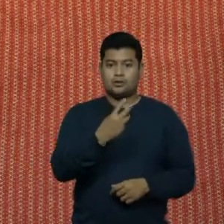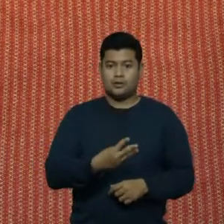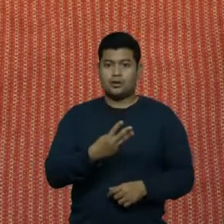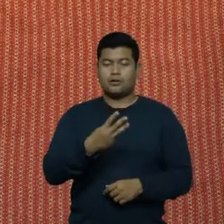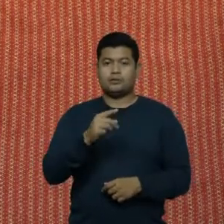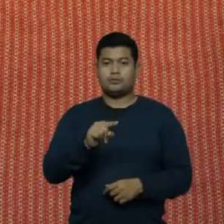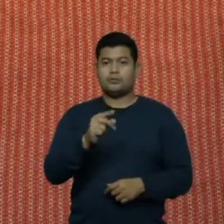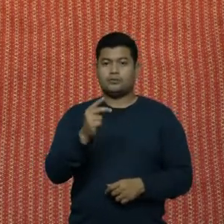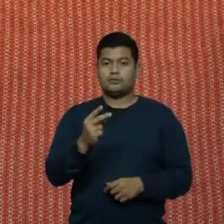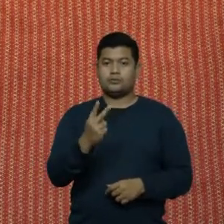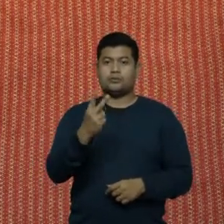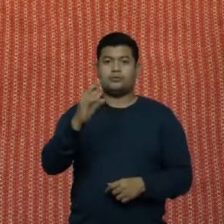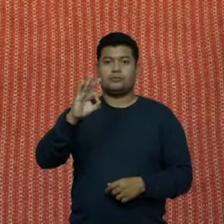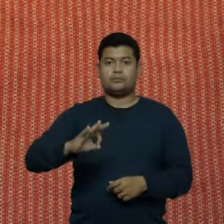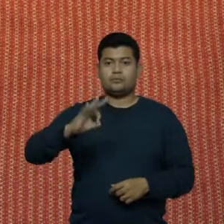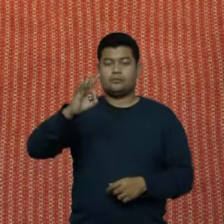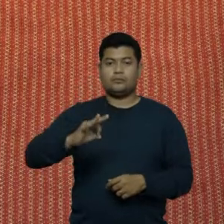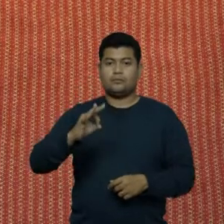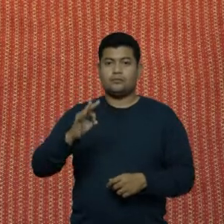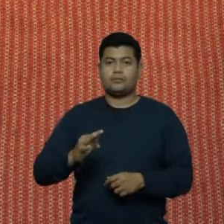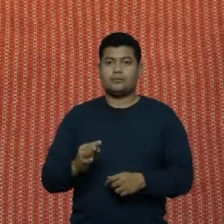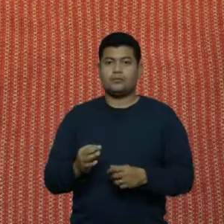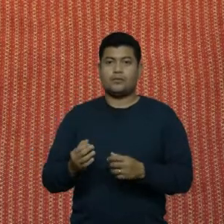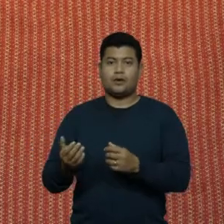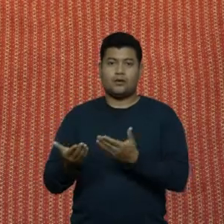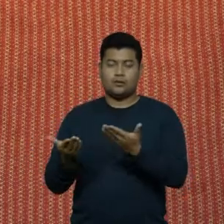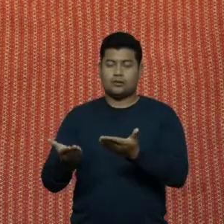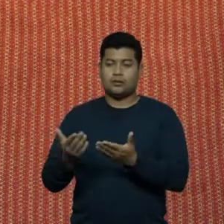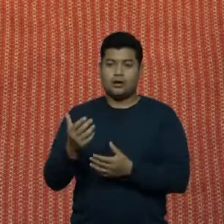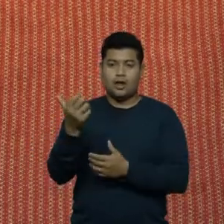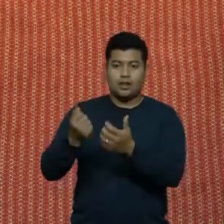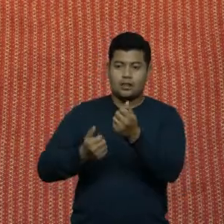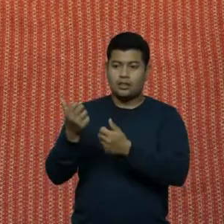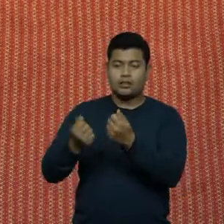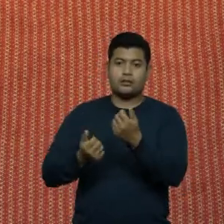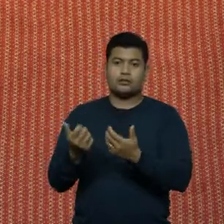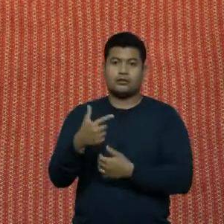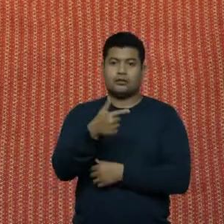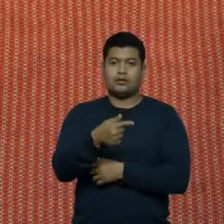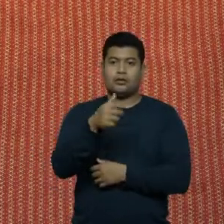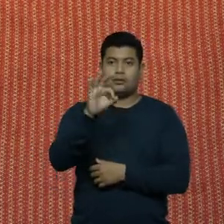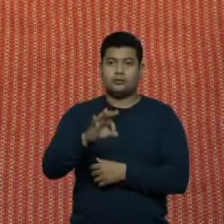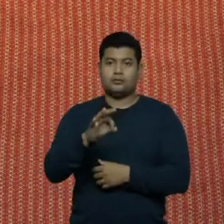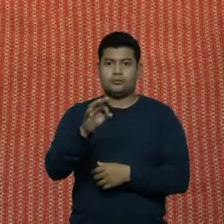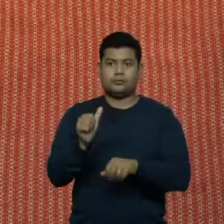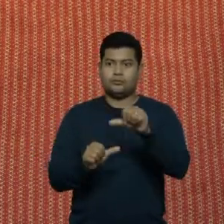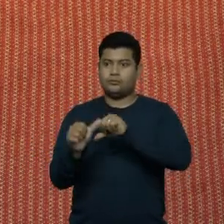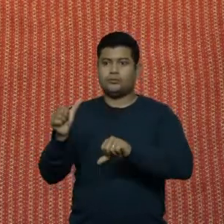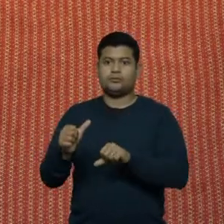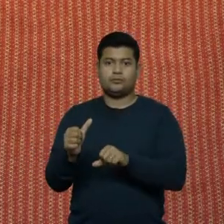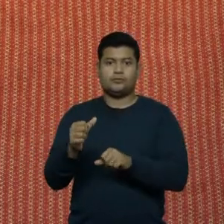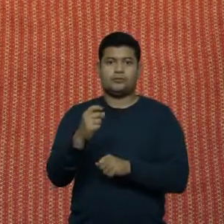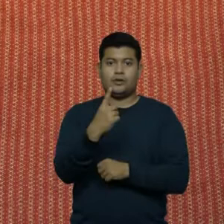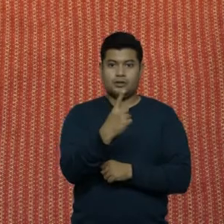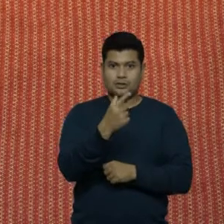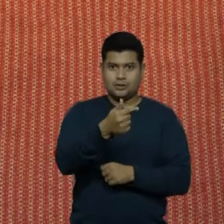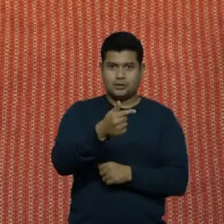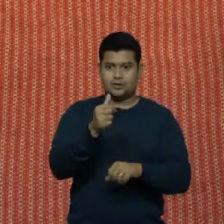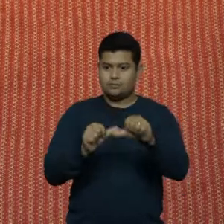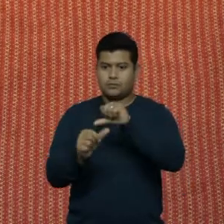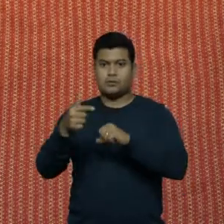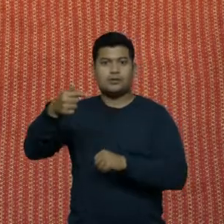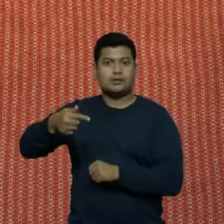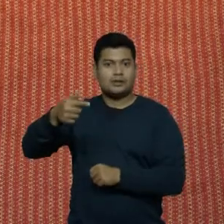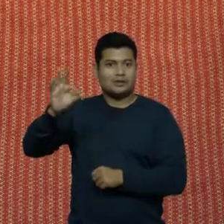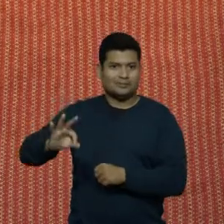alimentos mantendo a cesta básica o leite com sete porcento de 6:43 ah e também